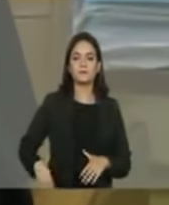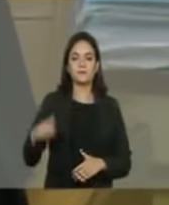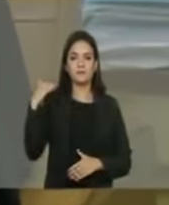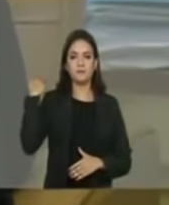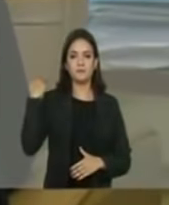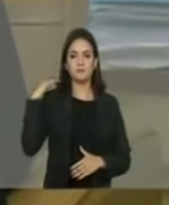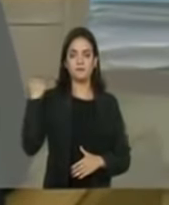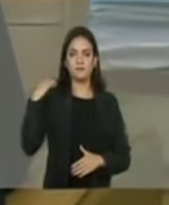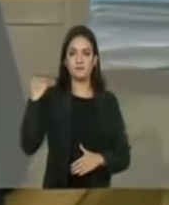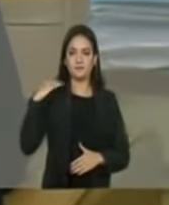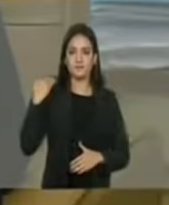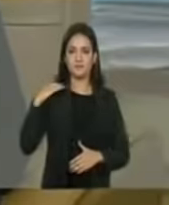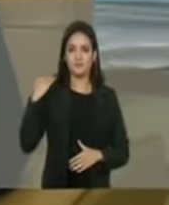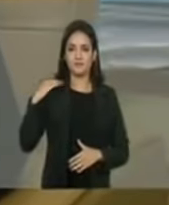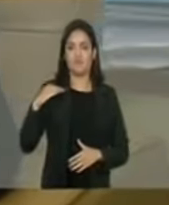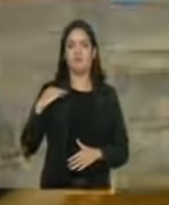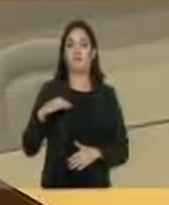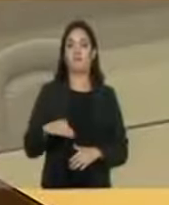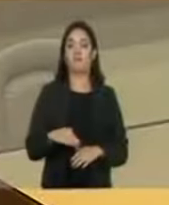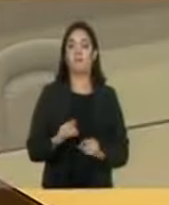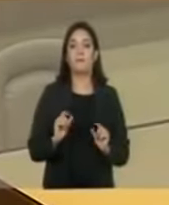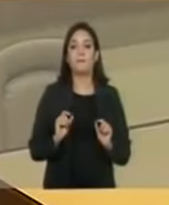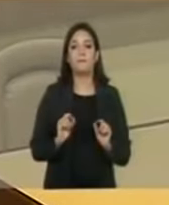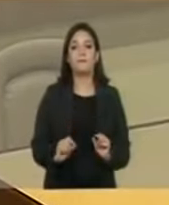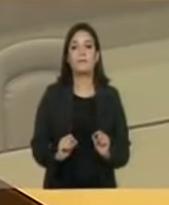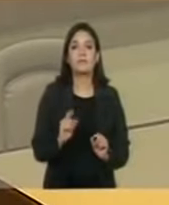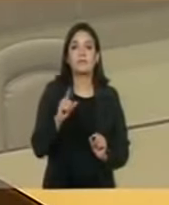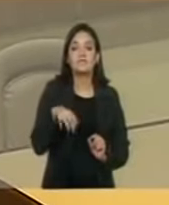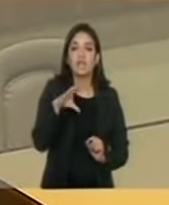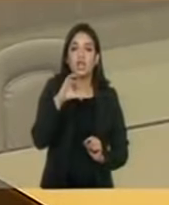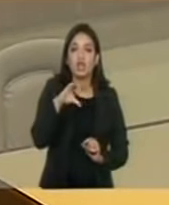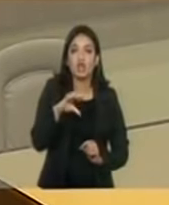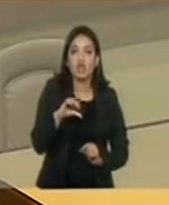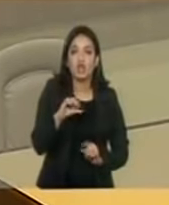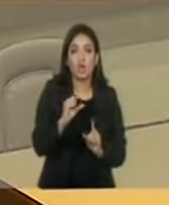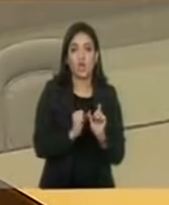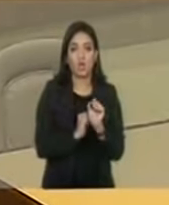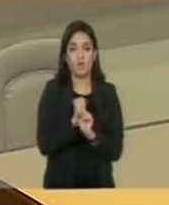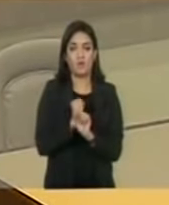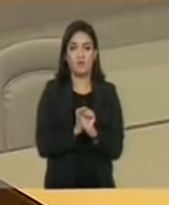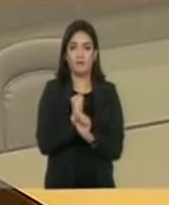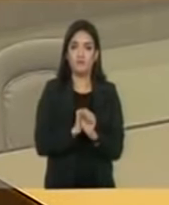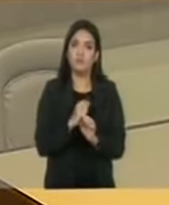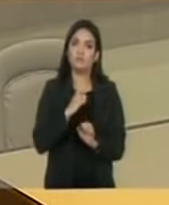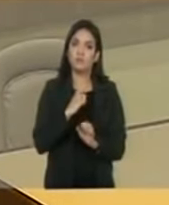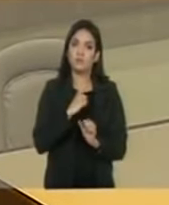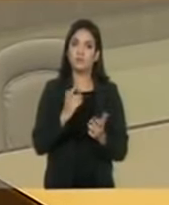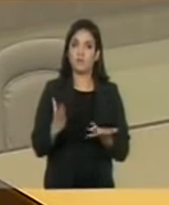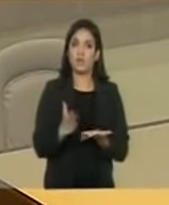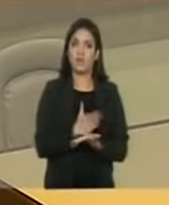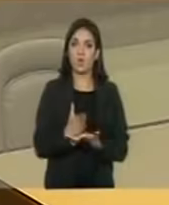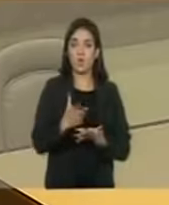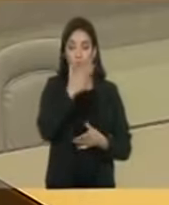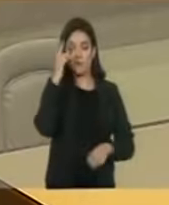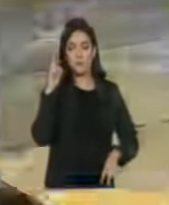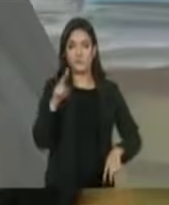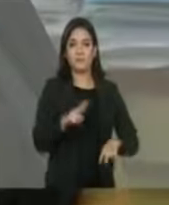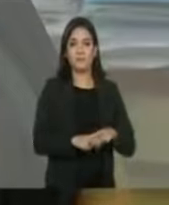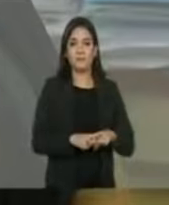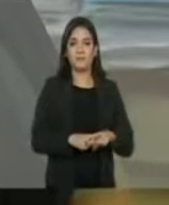pessoa estava presa há nove anos caso de julho portanto há uma disfuncionalidade